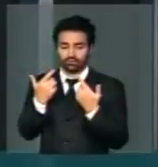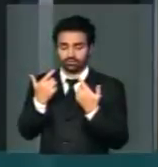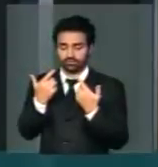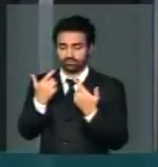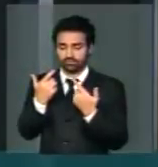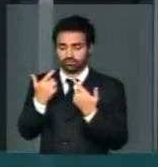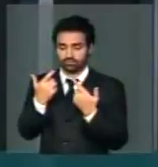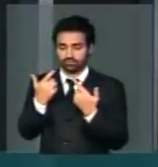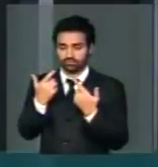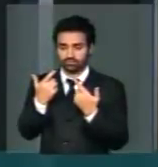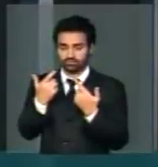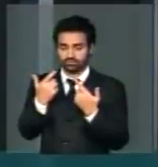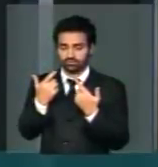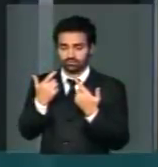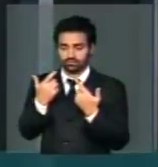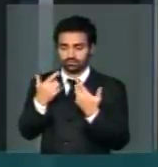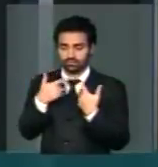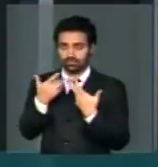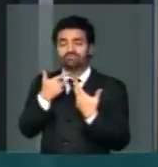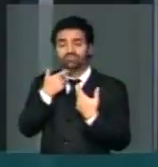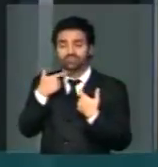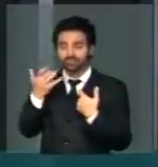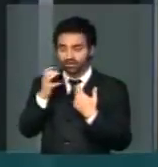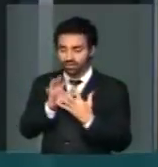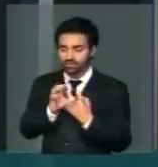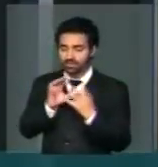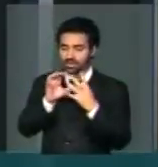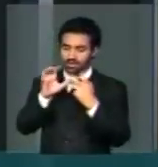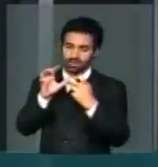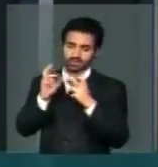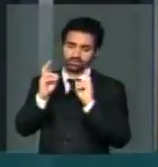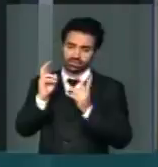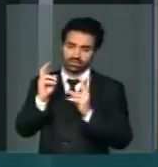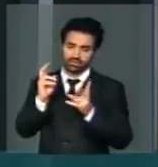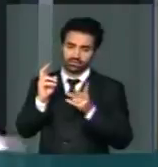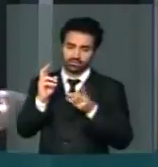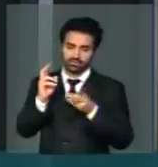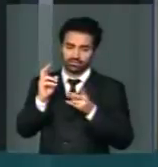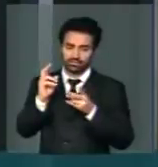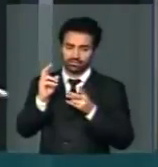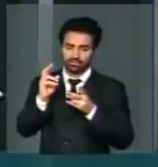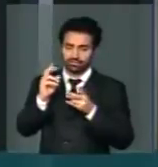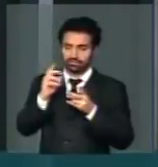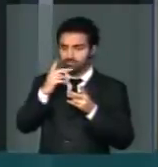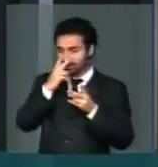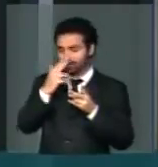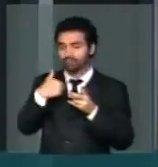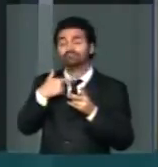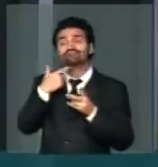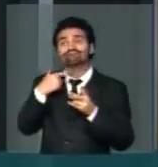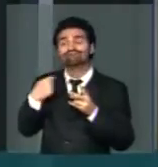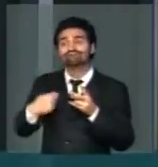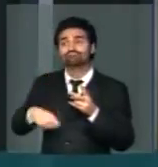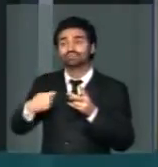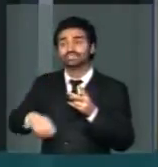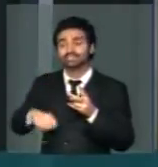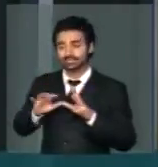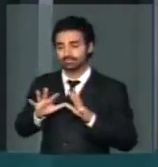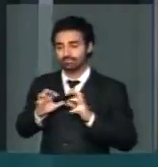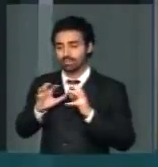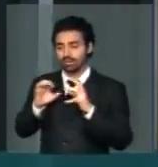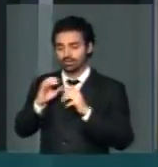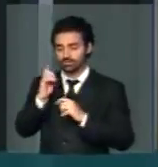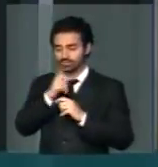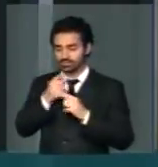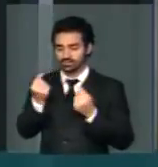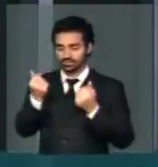sustentação. Essa é a nossa dificuldade. É daquele que precisa da guerra para se